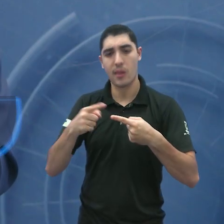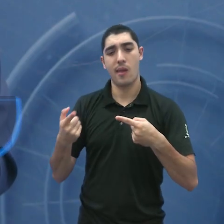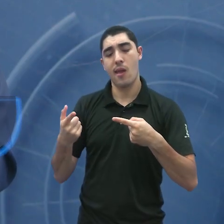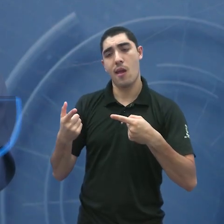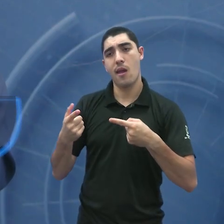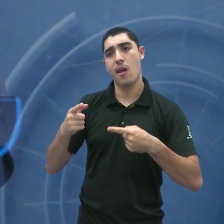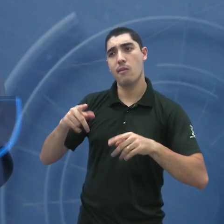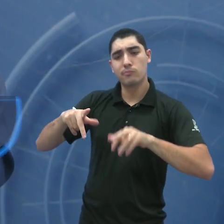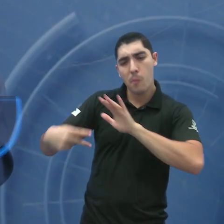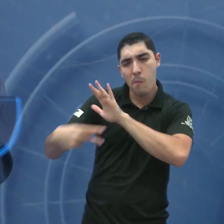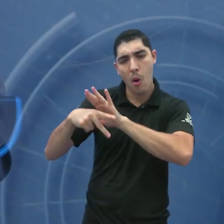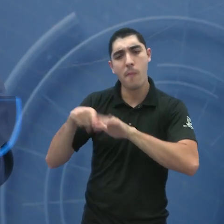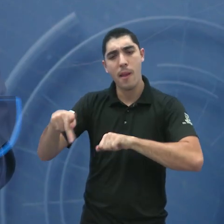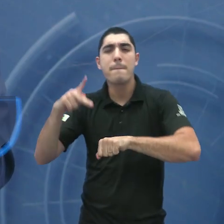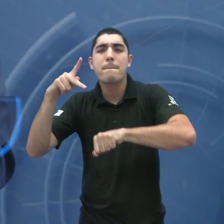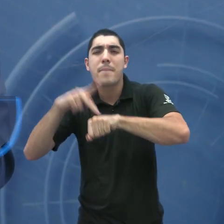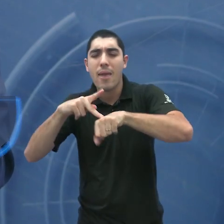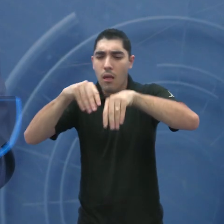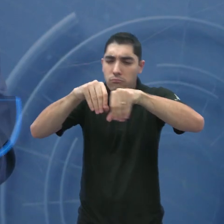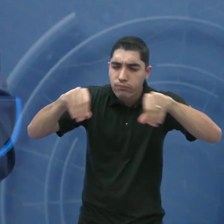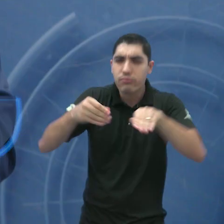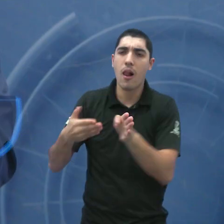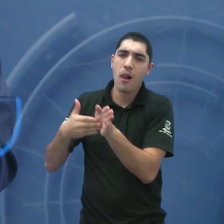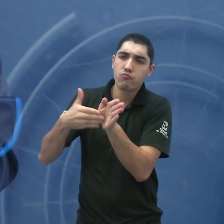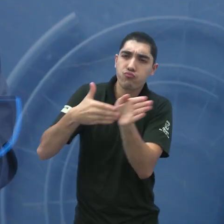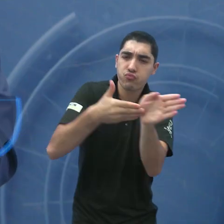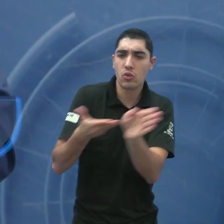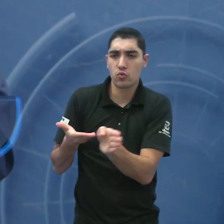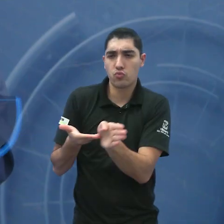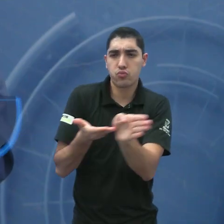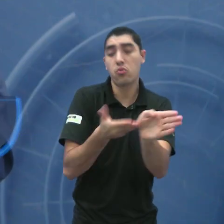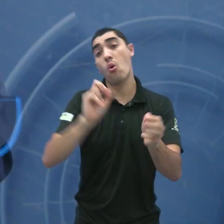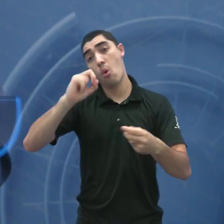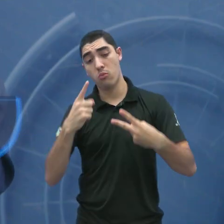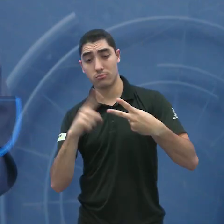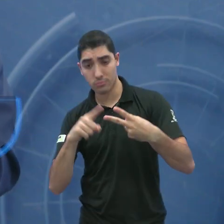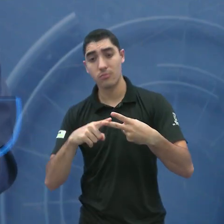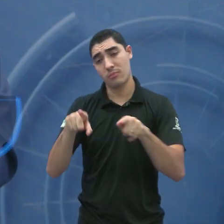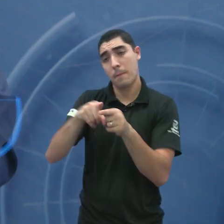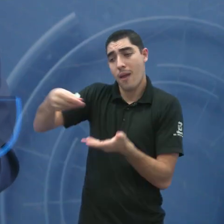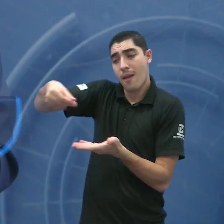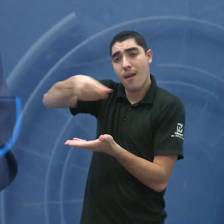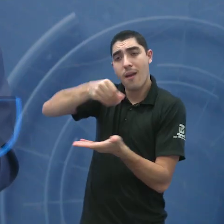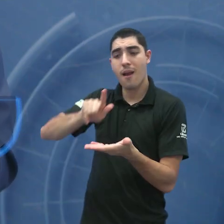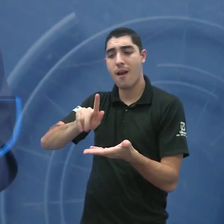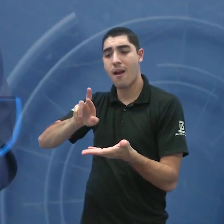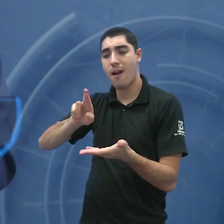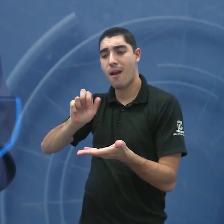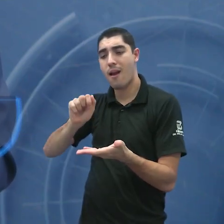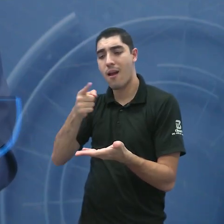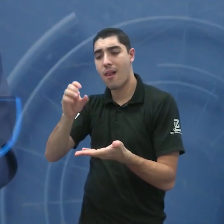modelo ajudou a moldar não só o transporte, mas também o consumo, a forma como as